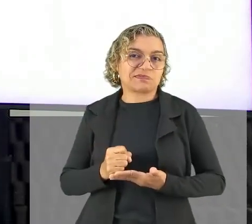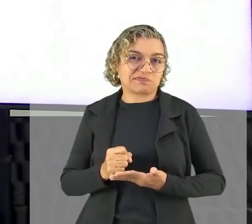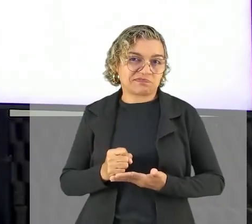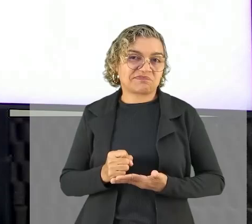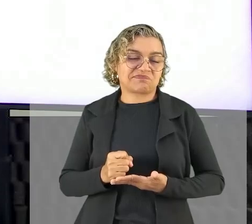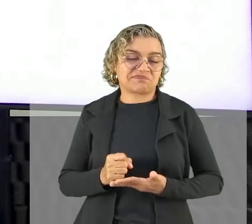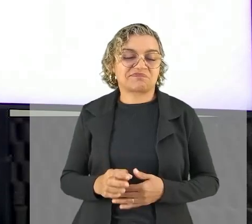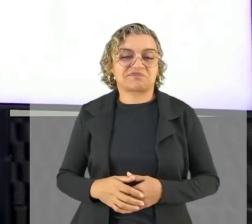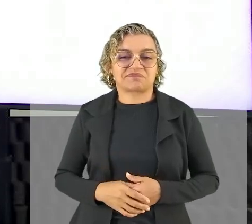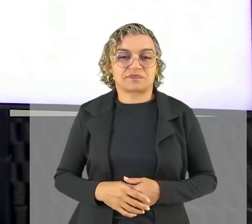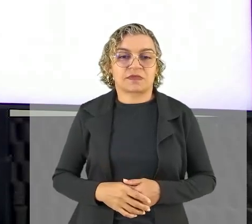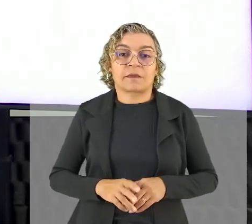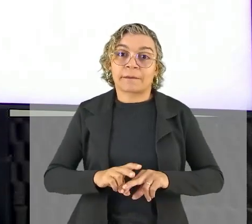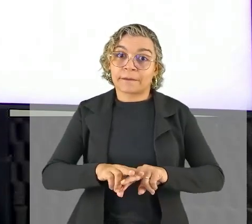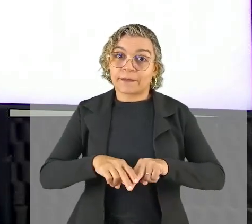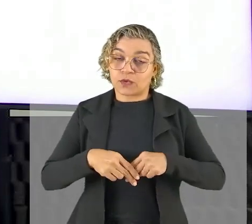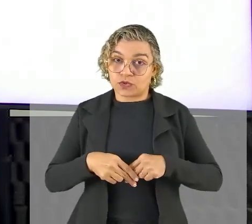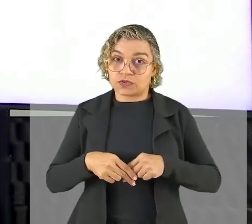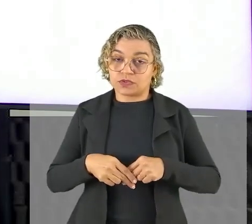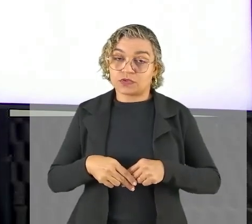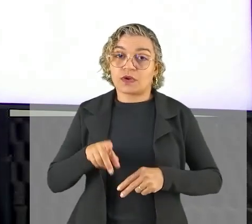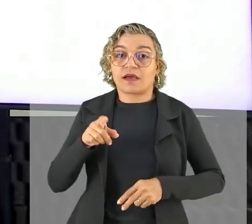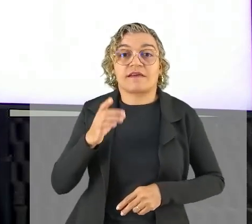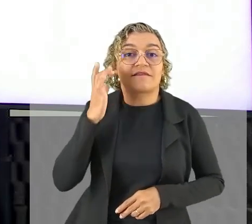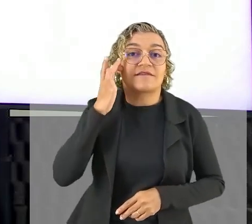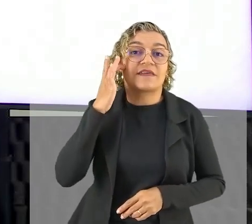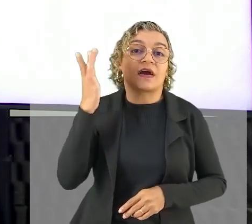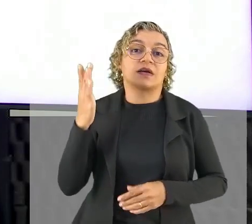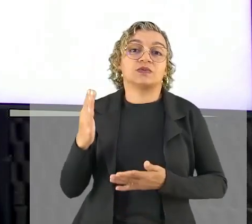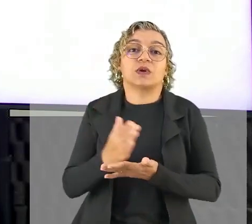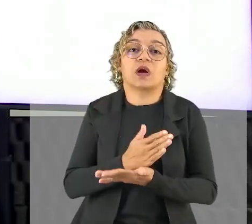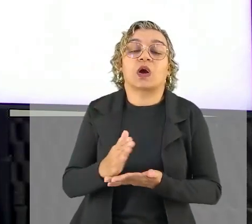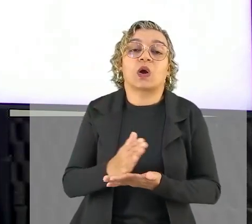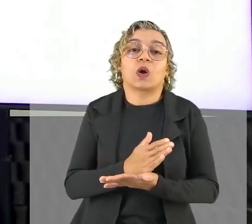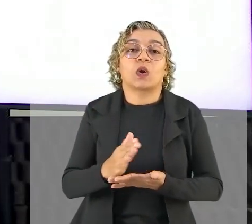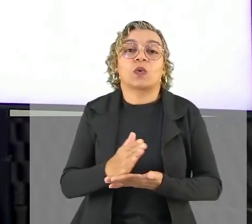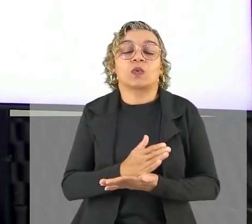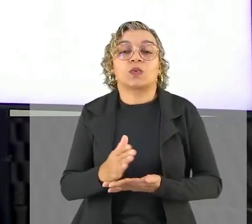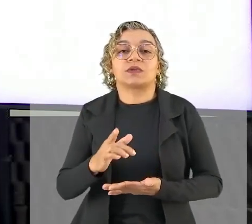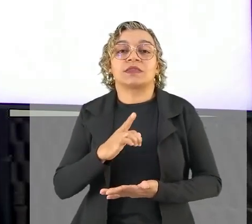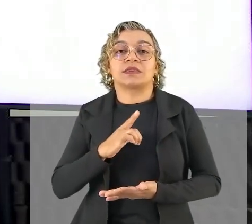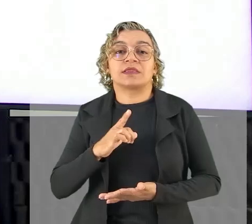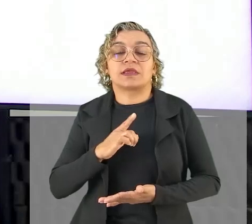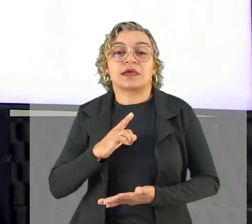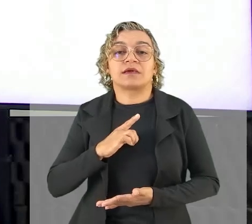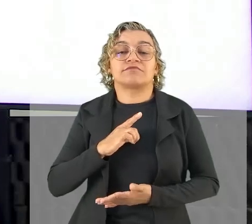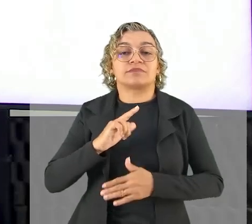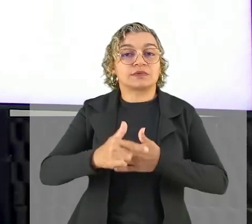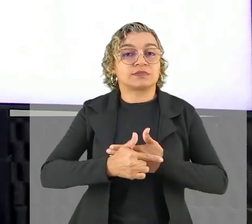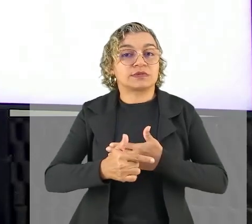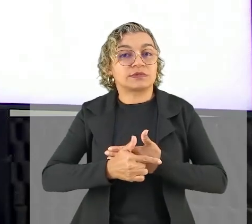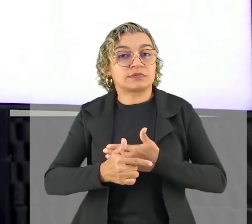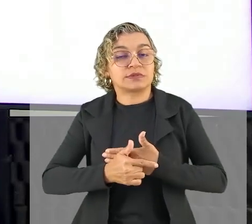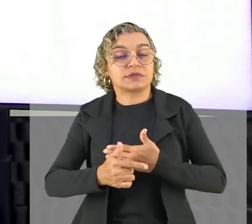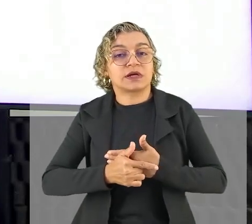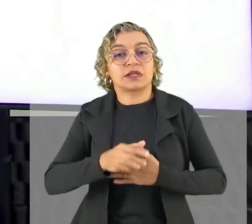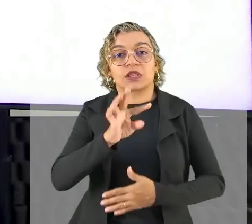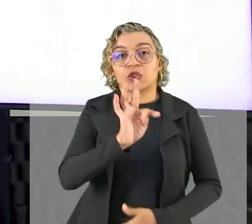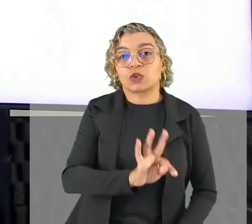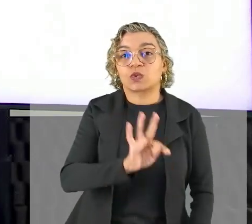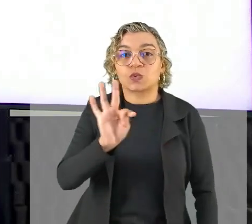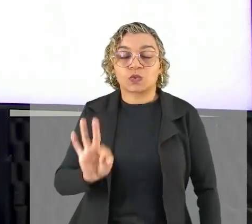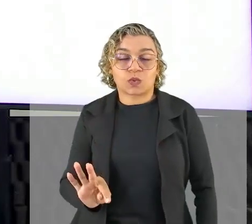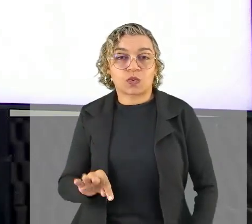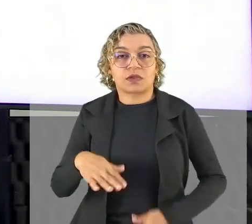Então, continuando, por isso fica fácil para alguns exercer o papel de tutores, pois muitas pessoas,